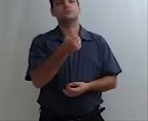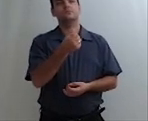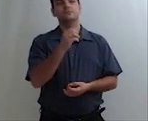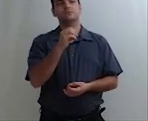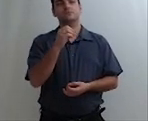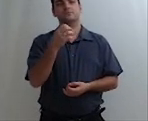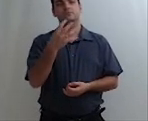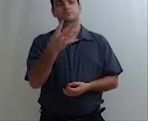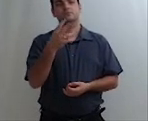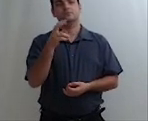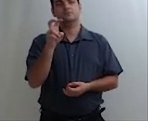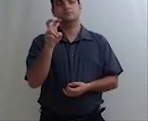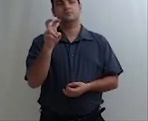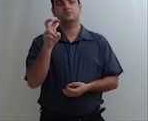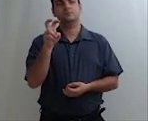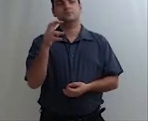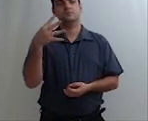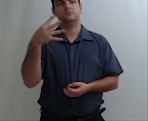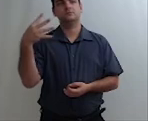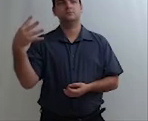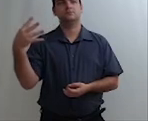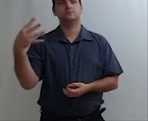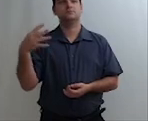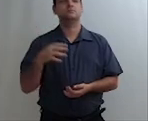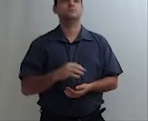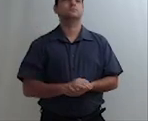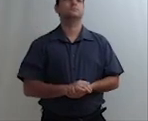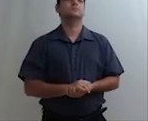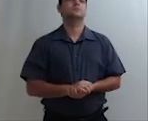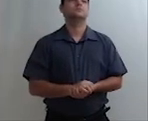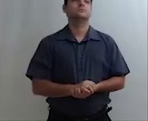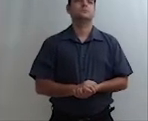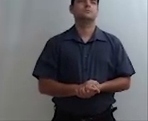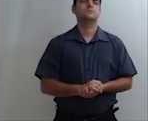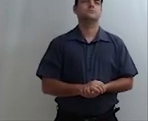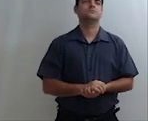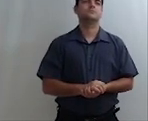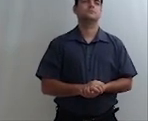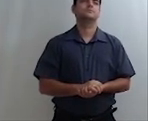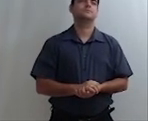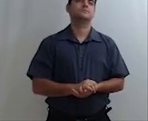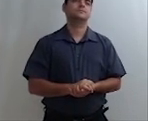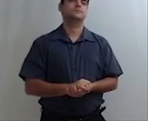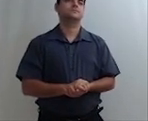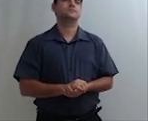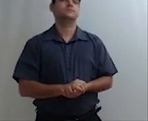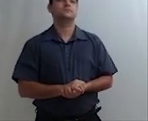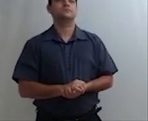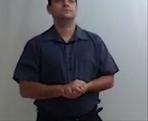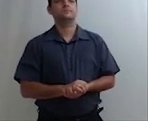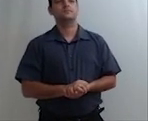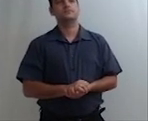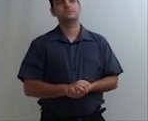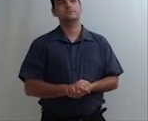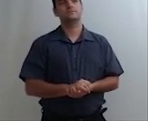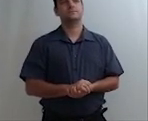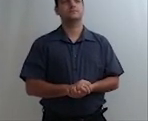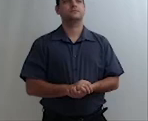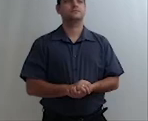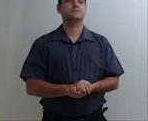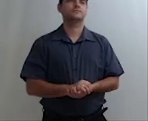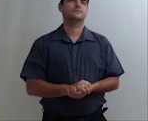544 em Barro de declaração pois não Ministro Prontinho senhor presidente abrindo aqui